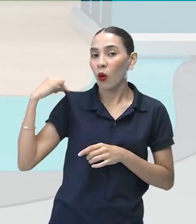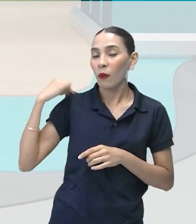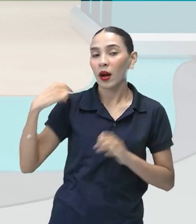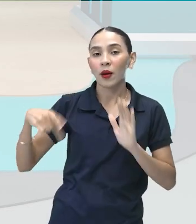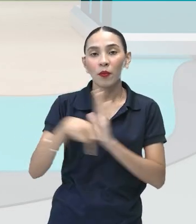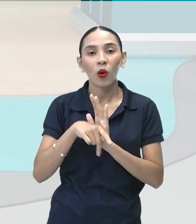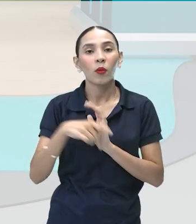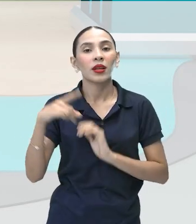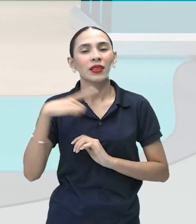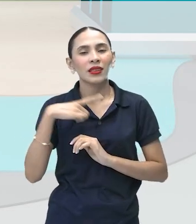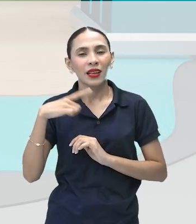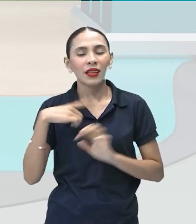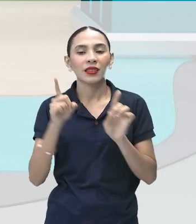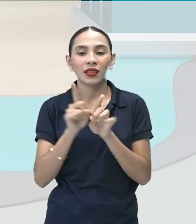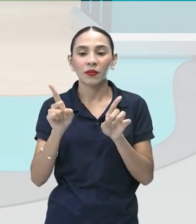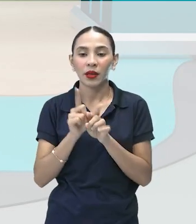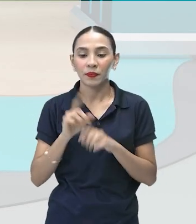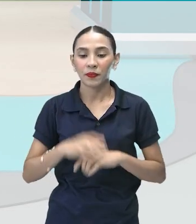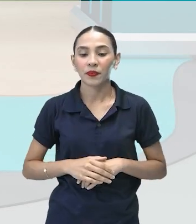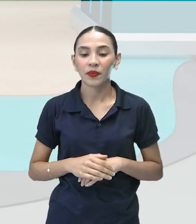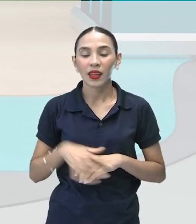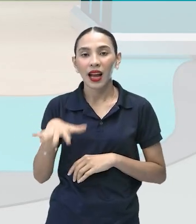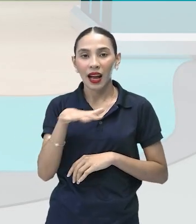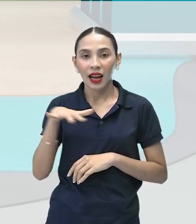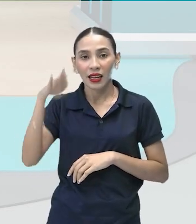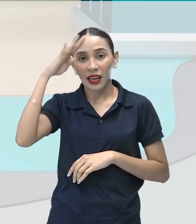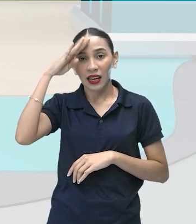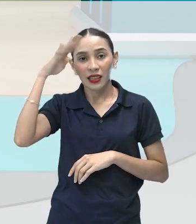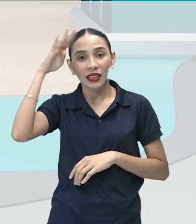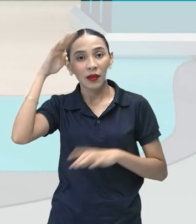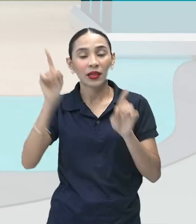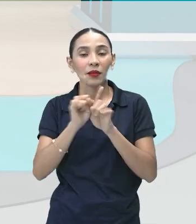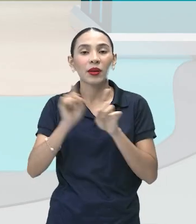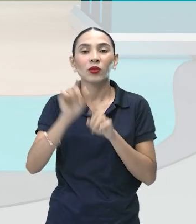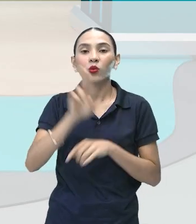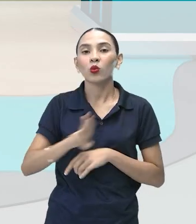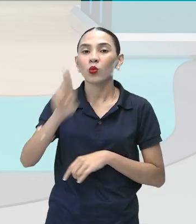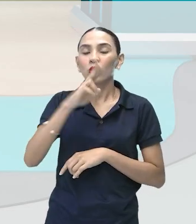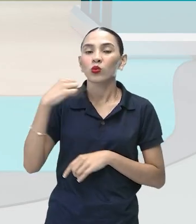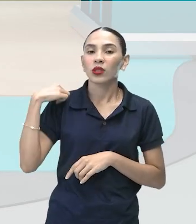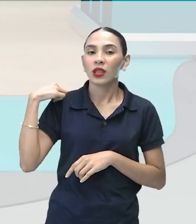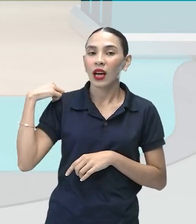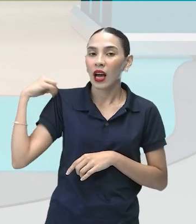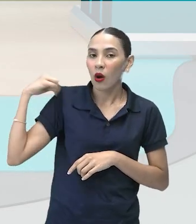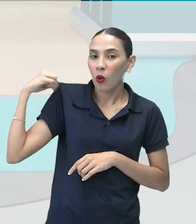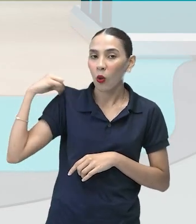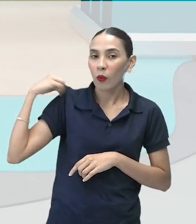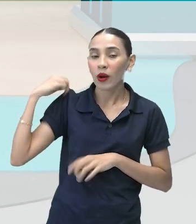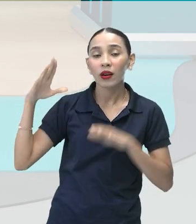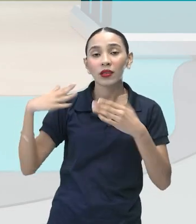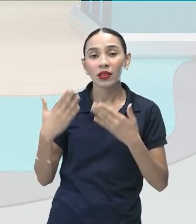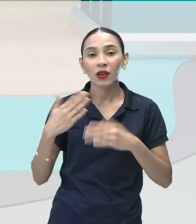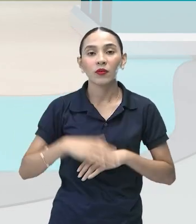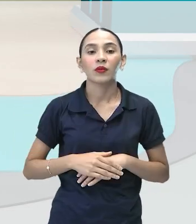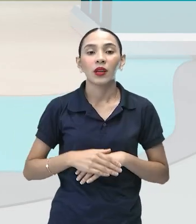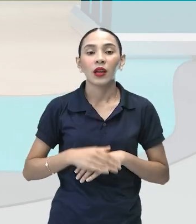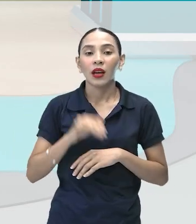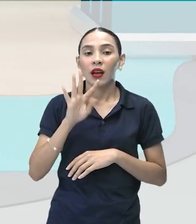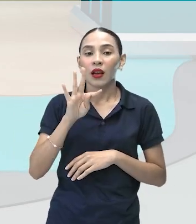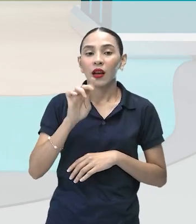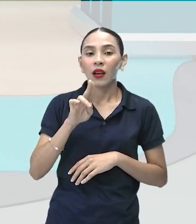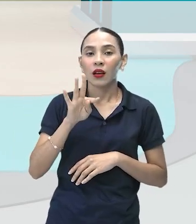a rigidez, que eu digo, a acadêmica, da questão do uso do figurino. Os figurinos clássicos, como